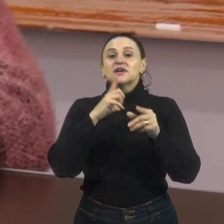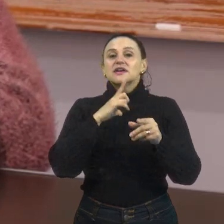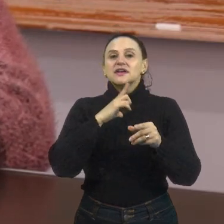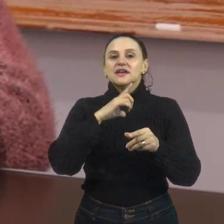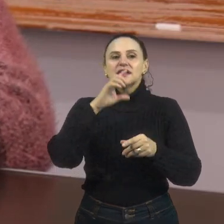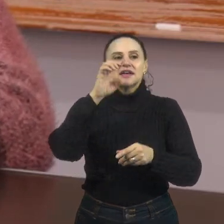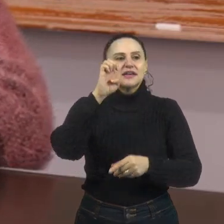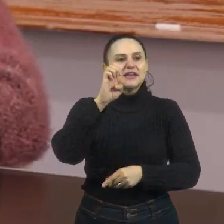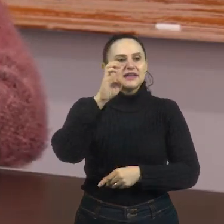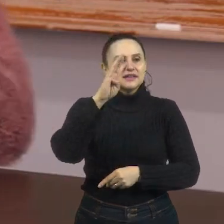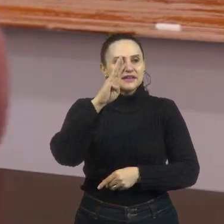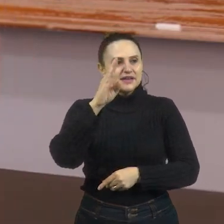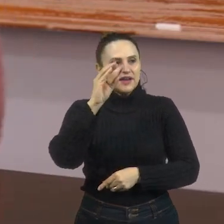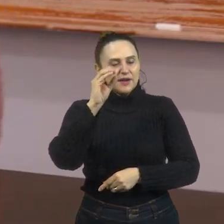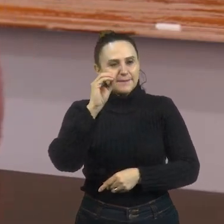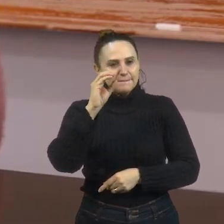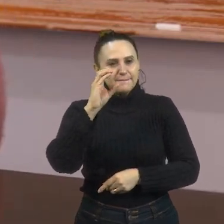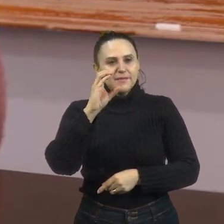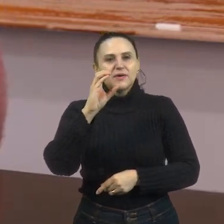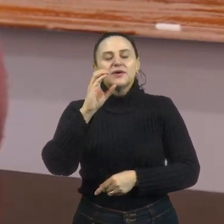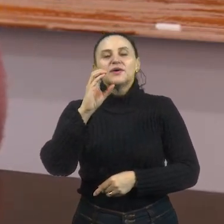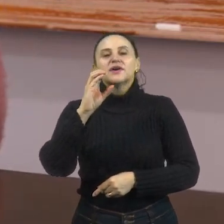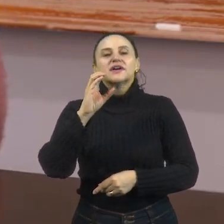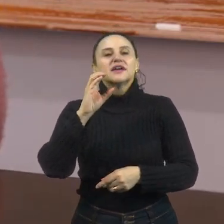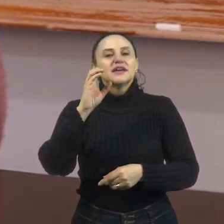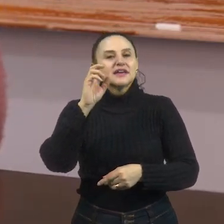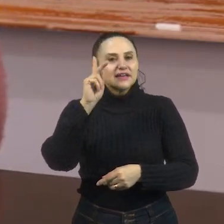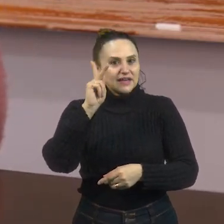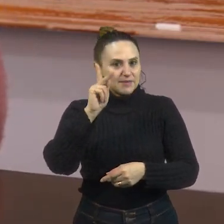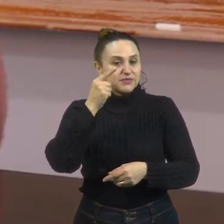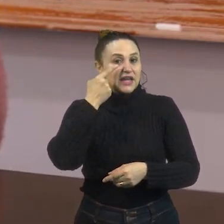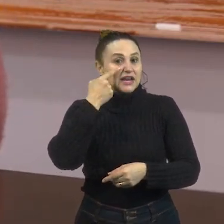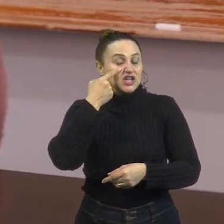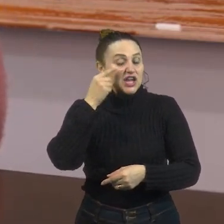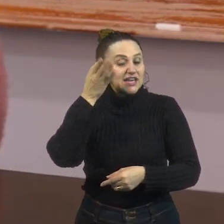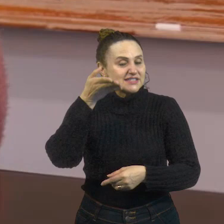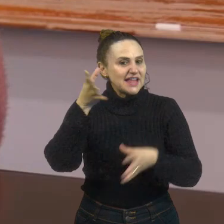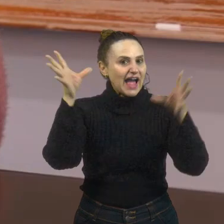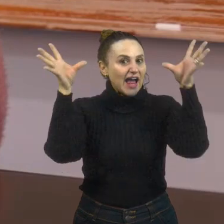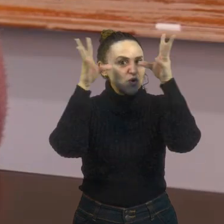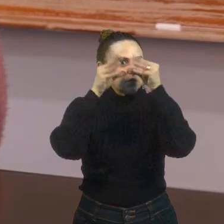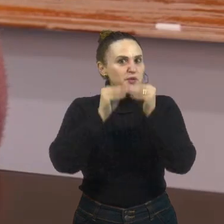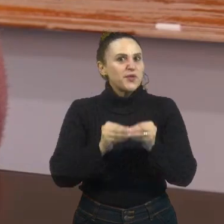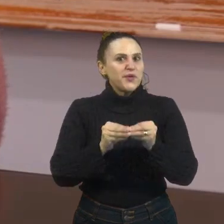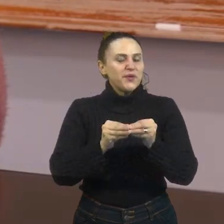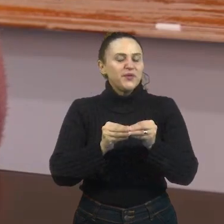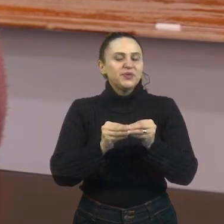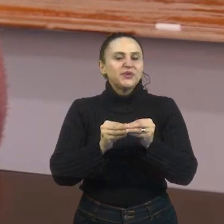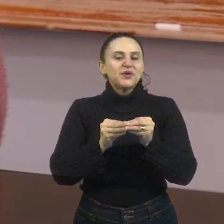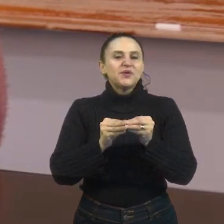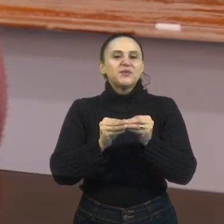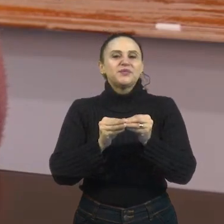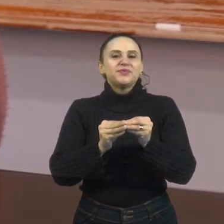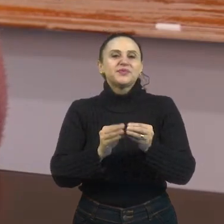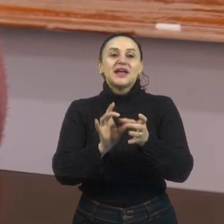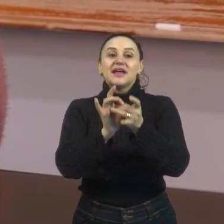apresentar para vocês agora, e que vai estar lá no Moodle também, tá lá no Moodle já, né? Disponível para